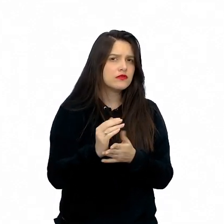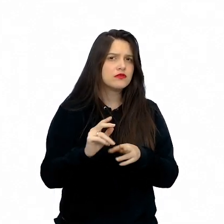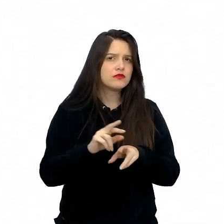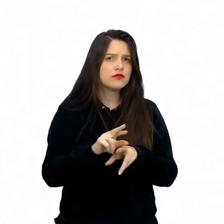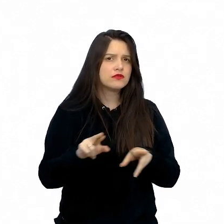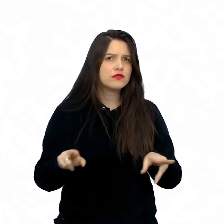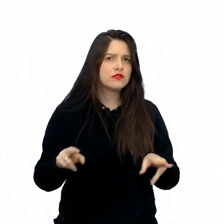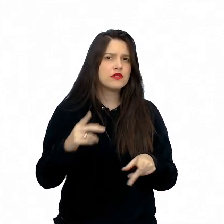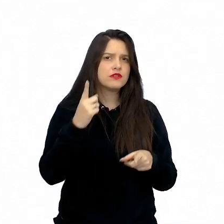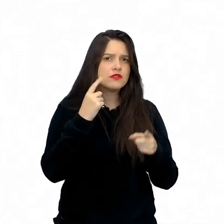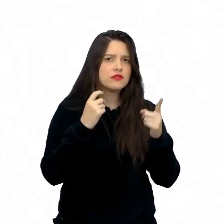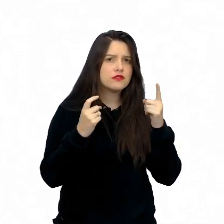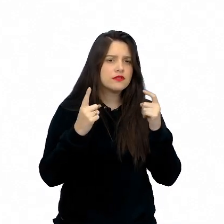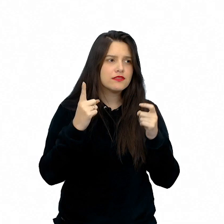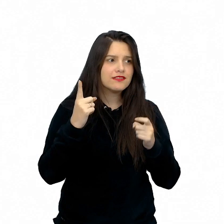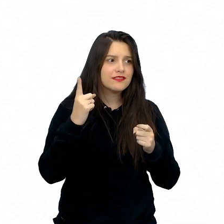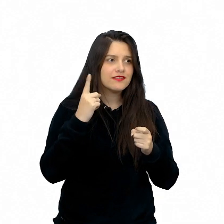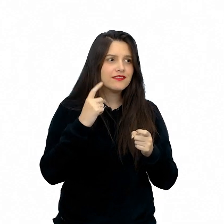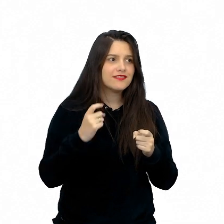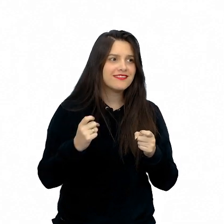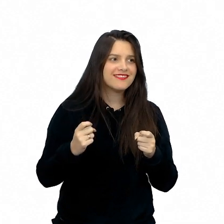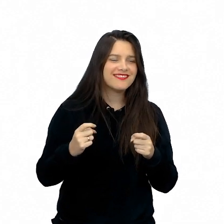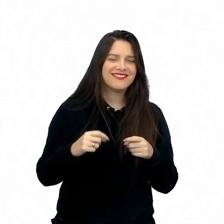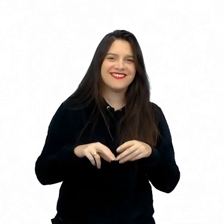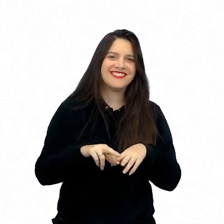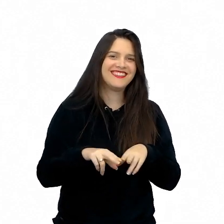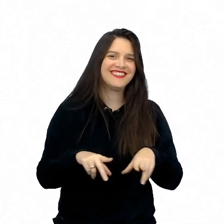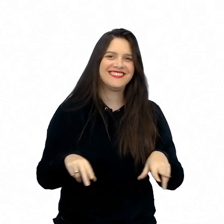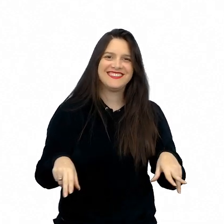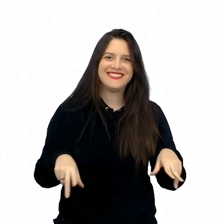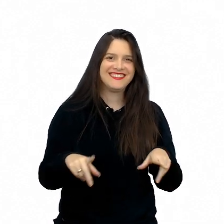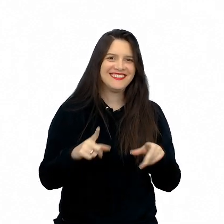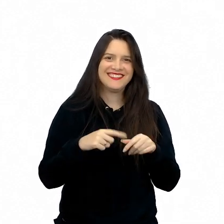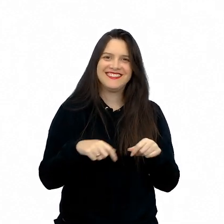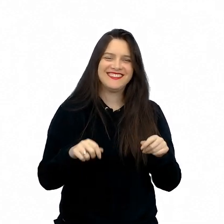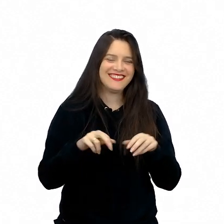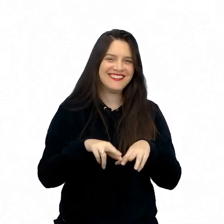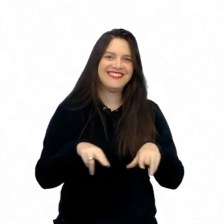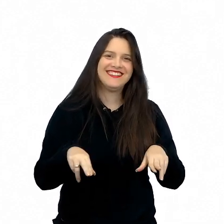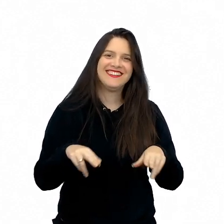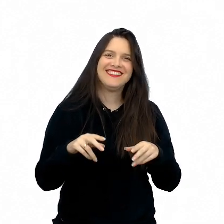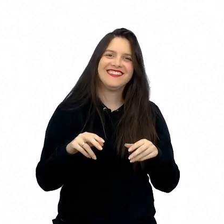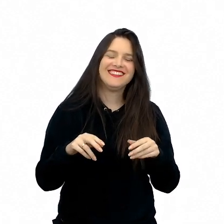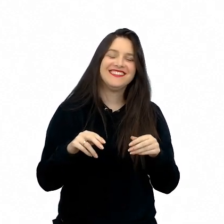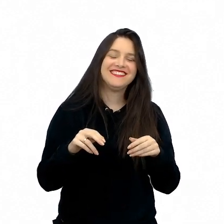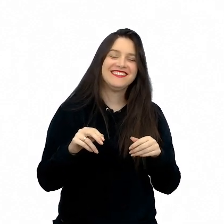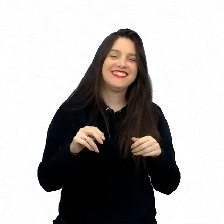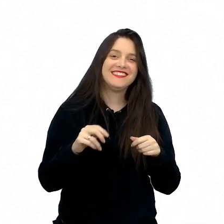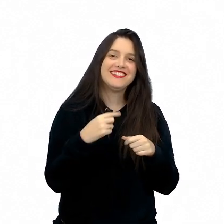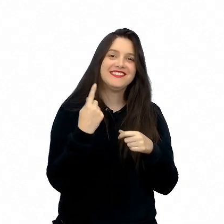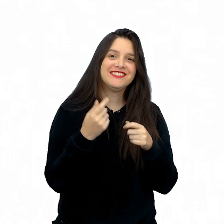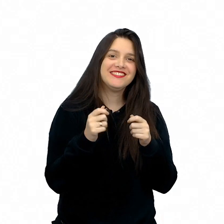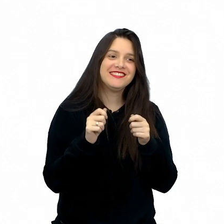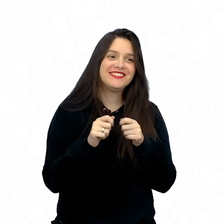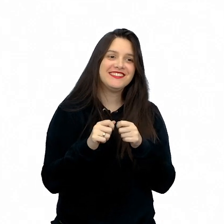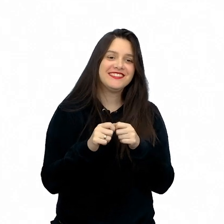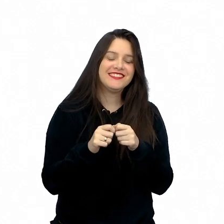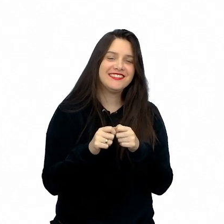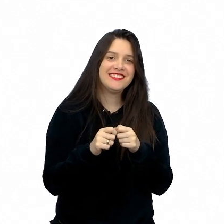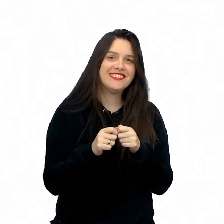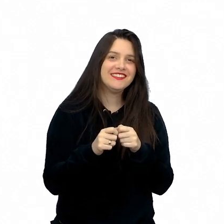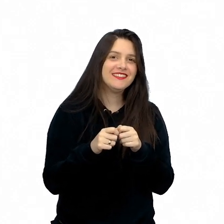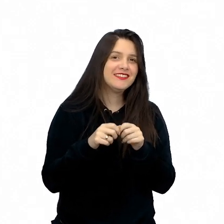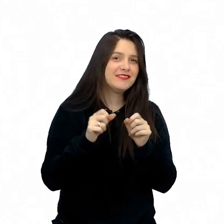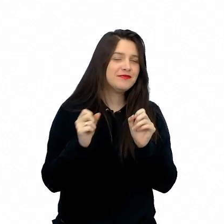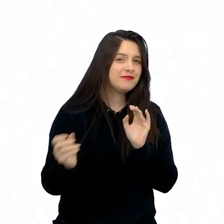medida 8, e VC é 10. Ele não coloca na figura onde está o 10 nem onde está o 8. Então,